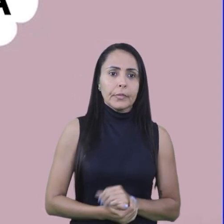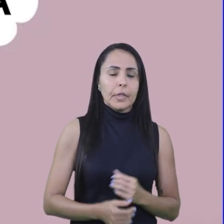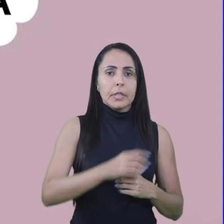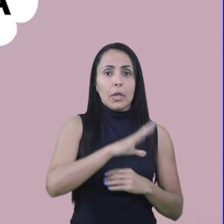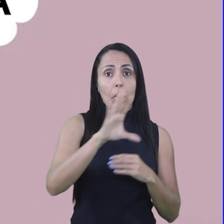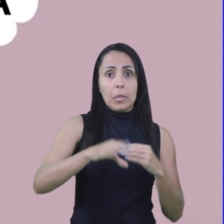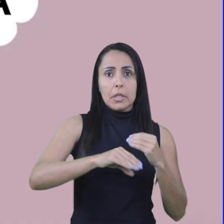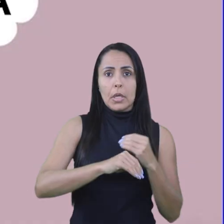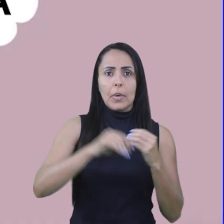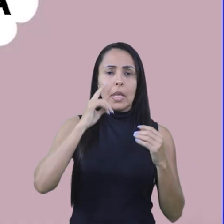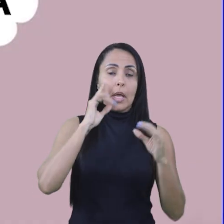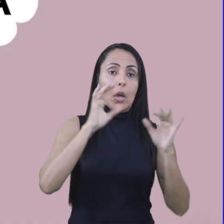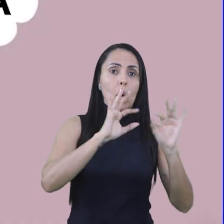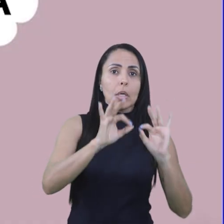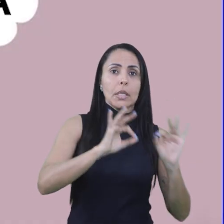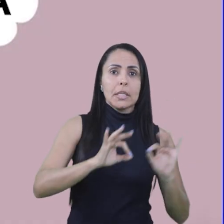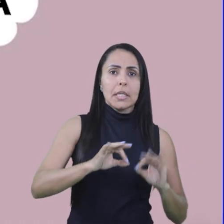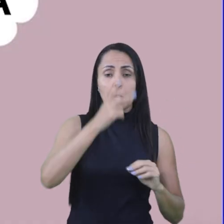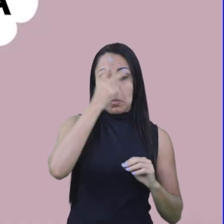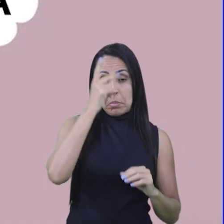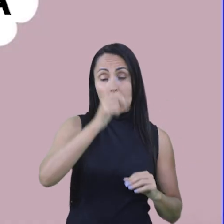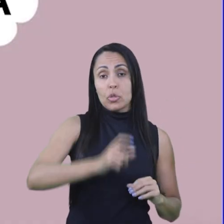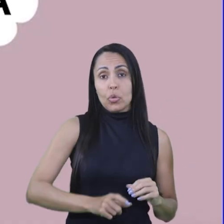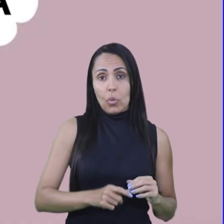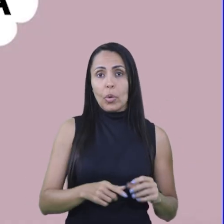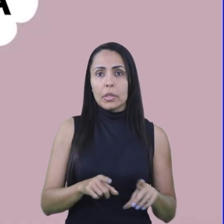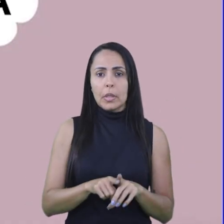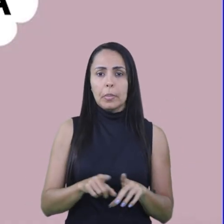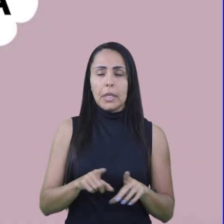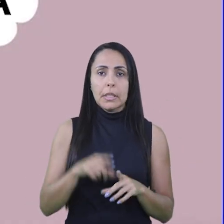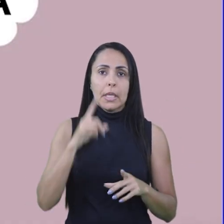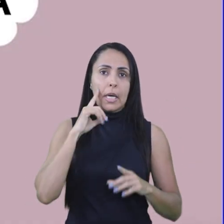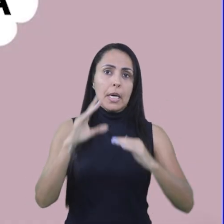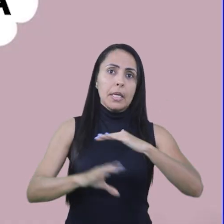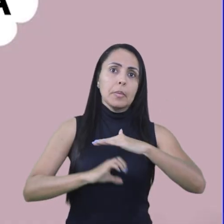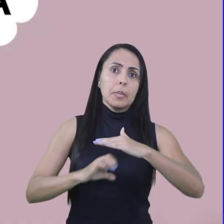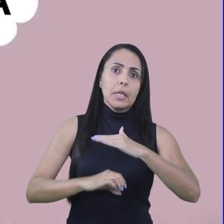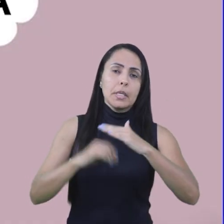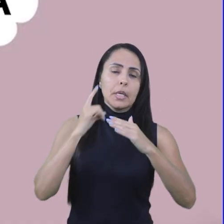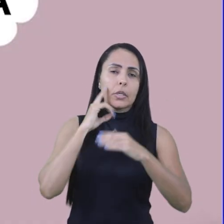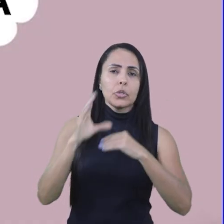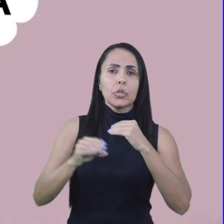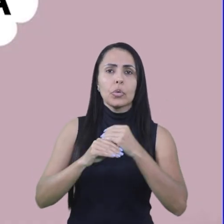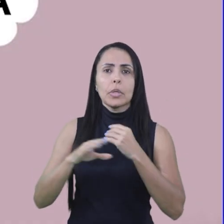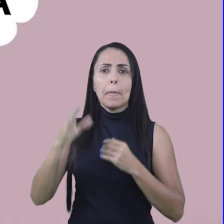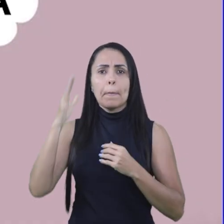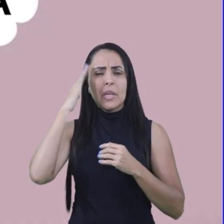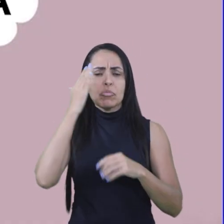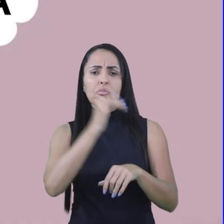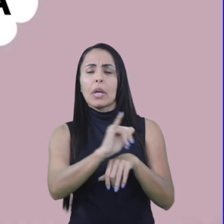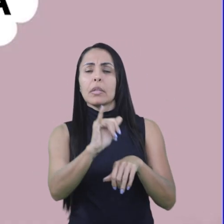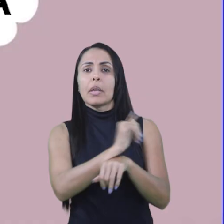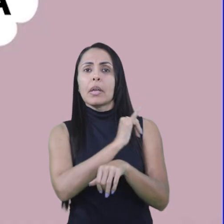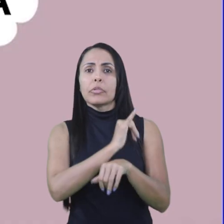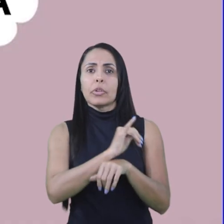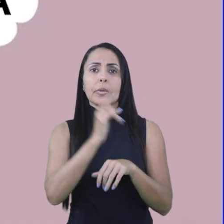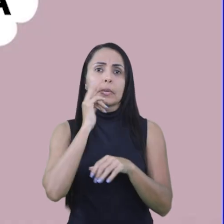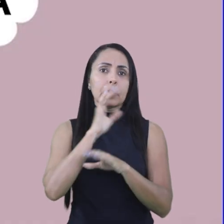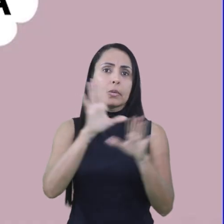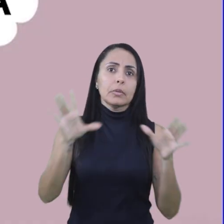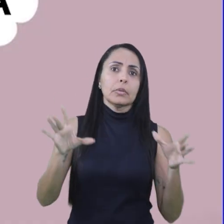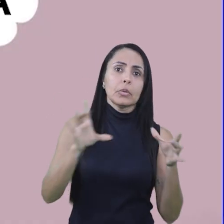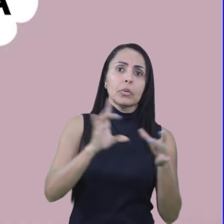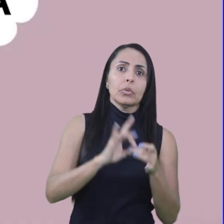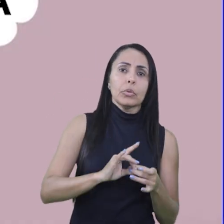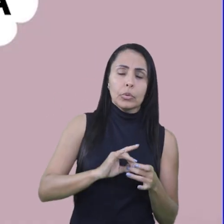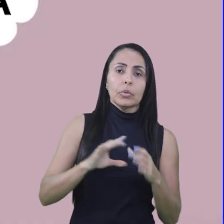ela é formada por pessoas de dentro da empresa que se juntam e pensam estratégias em conjunto com a